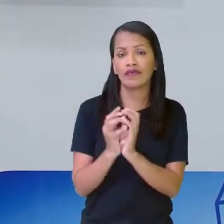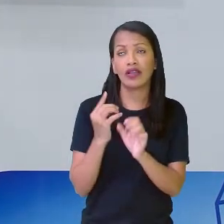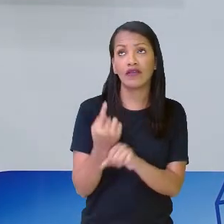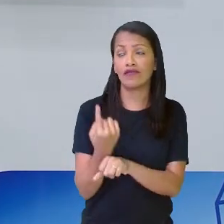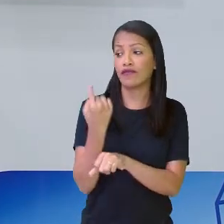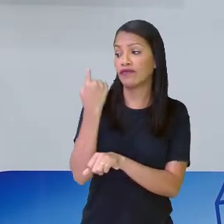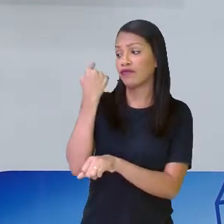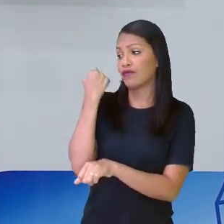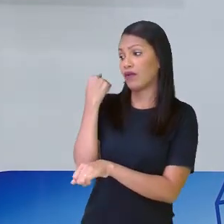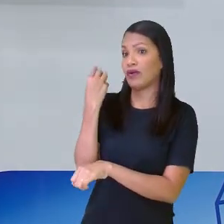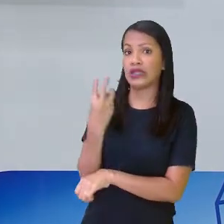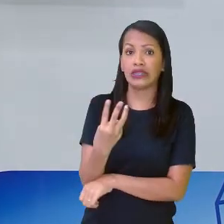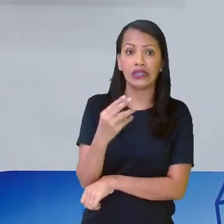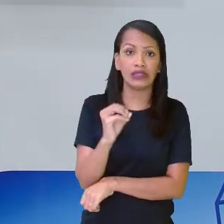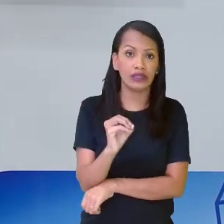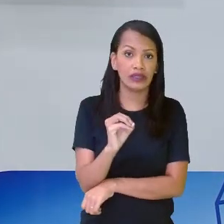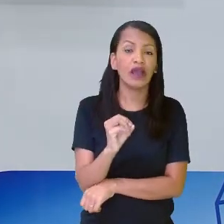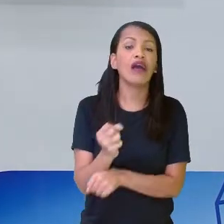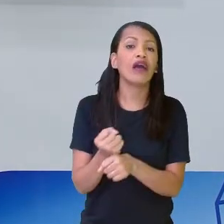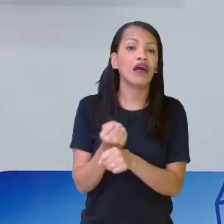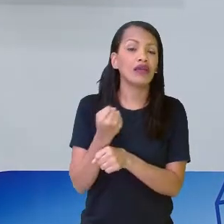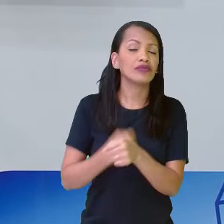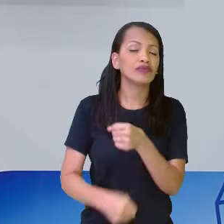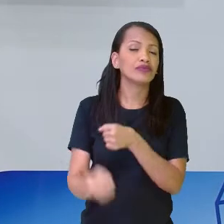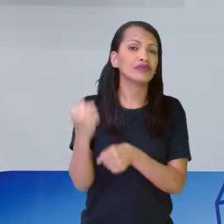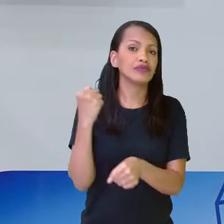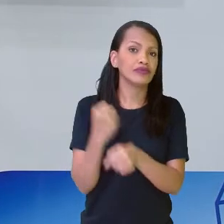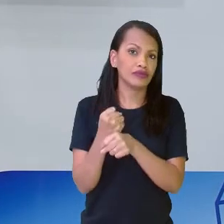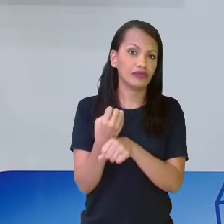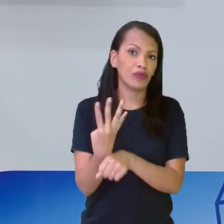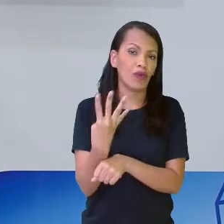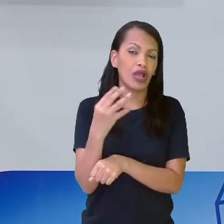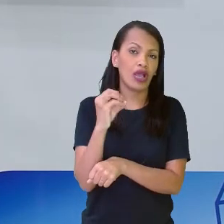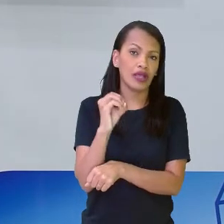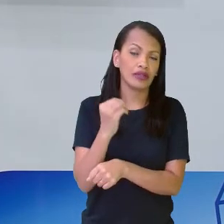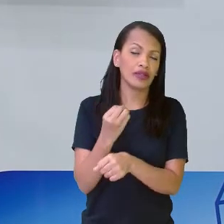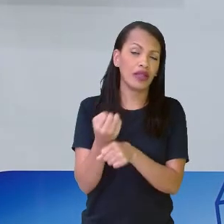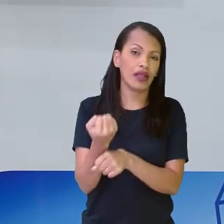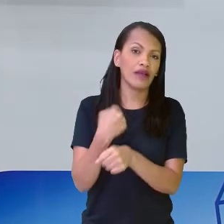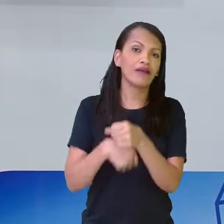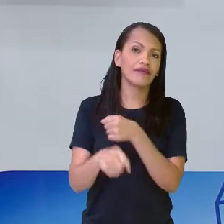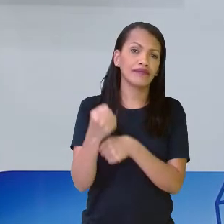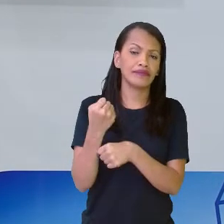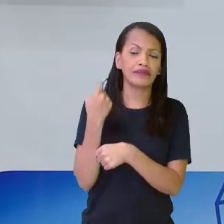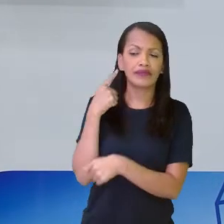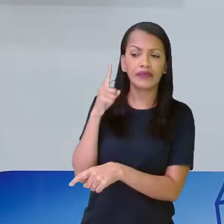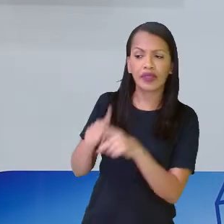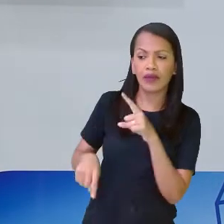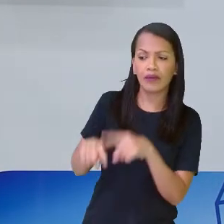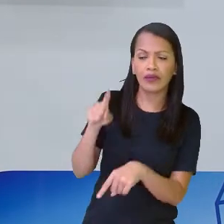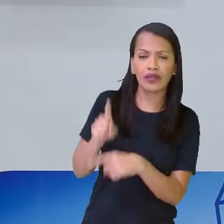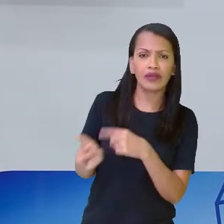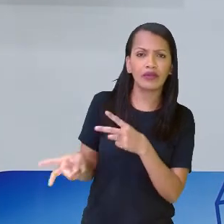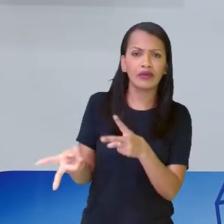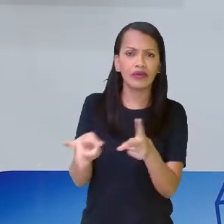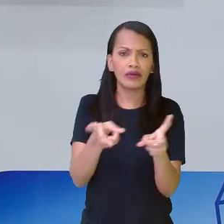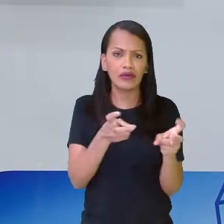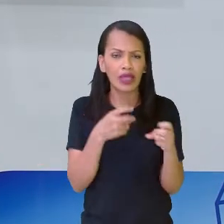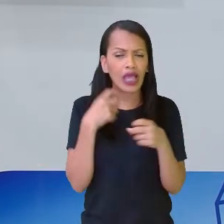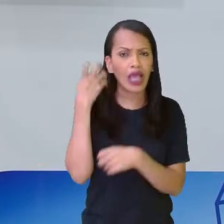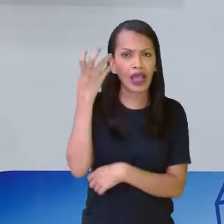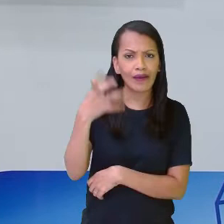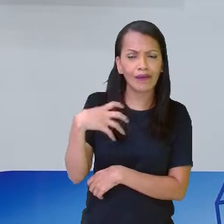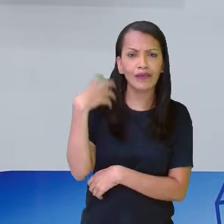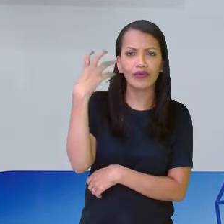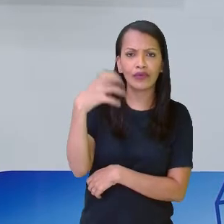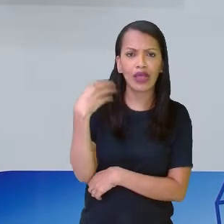tempo daqui a 30 anos atrás, 40 anos atrás, a gente observando os objetos, as obras artísticas, as músicas,